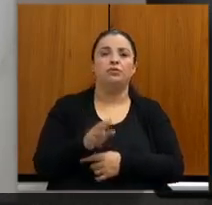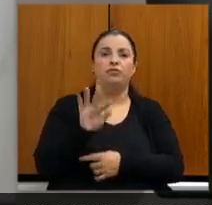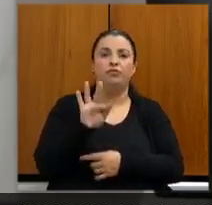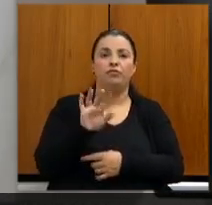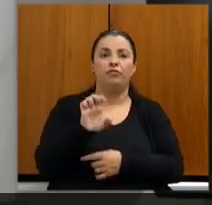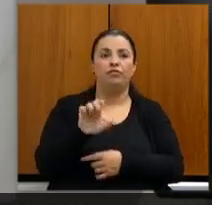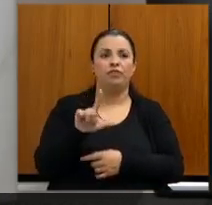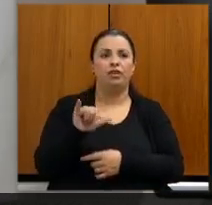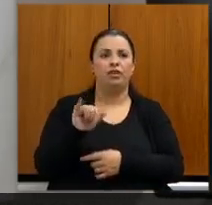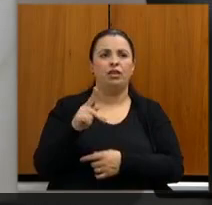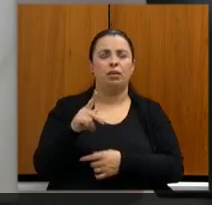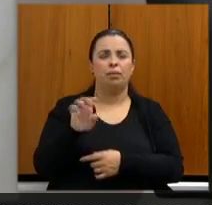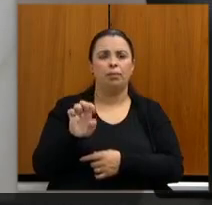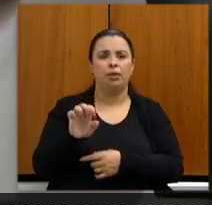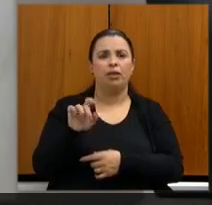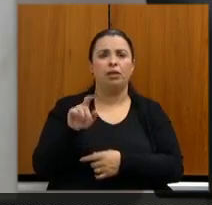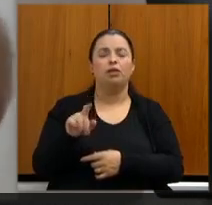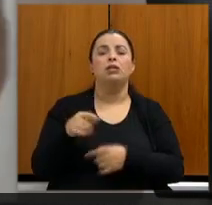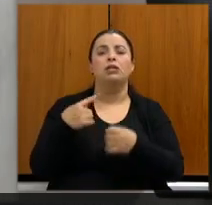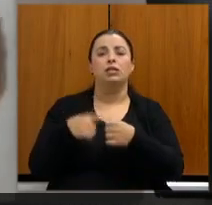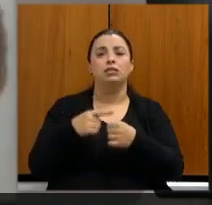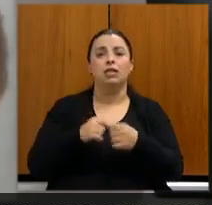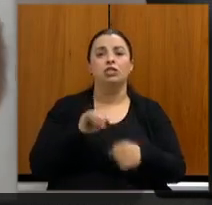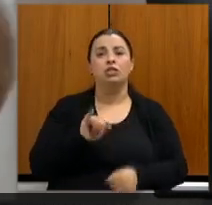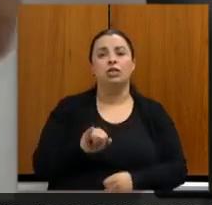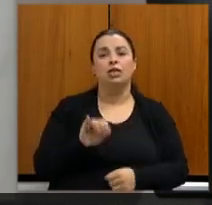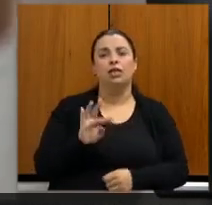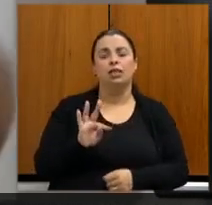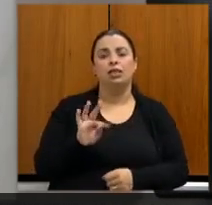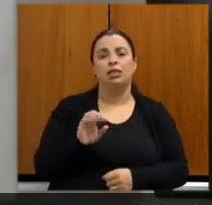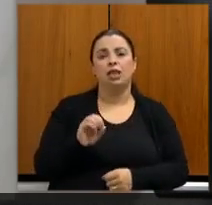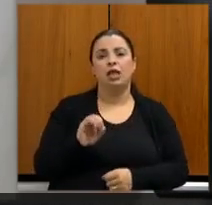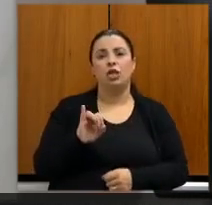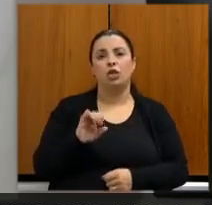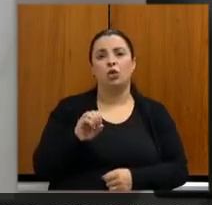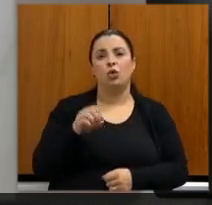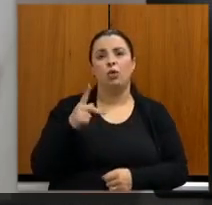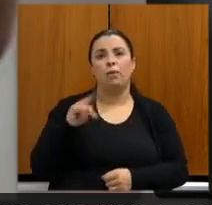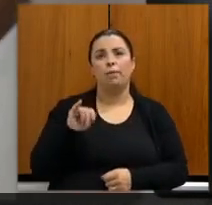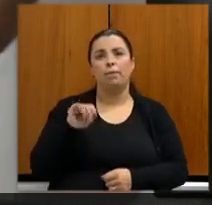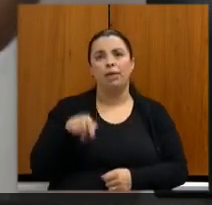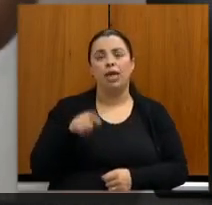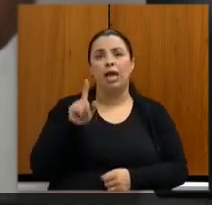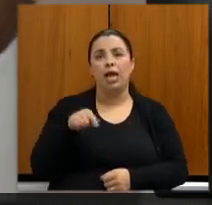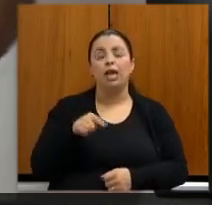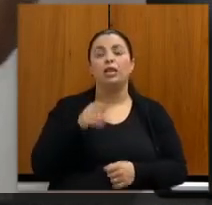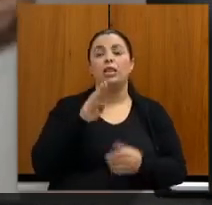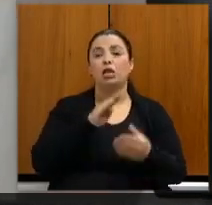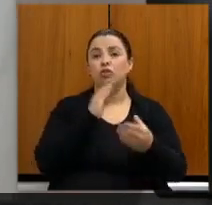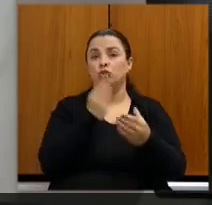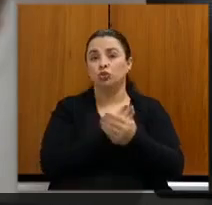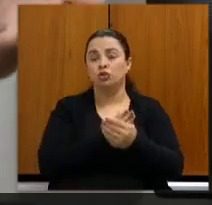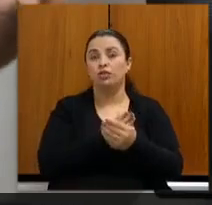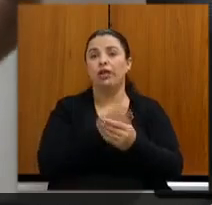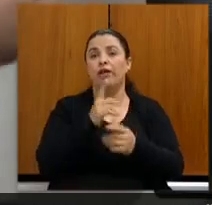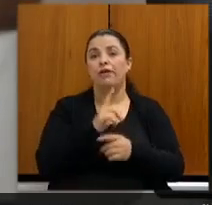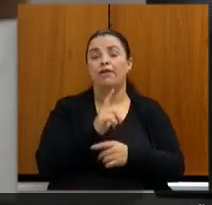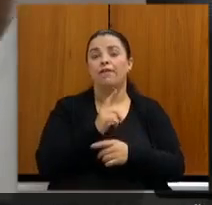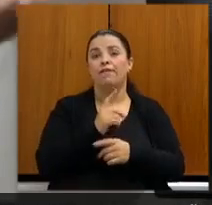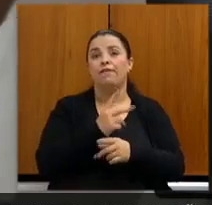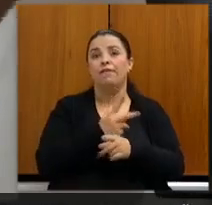Itaobim no Vale Jequitinhonha entrou na justiça e ganhou do Poder Judiciário o direito de